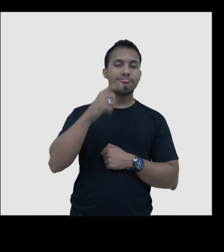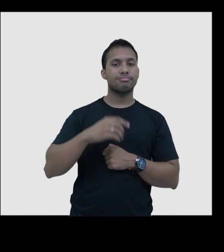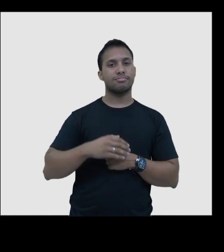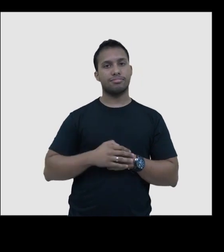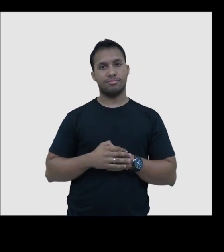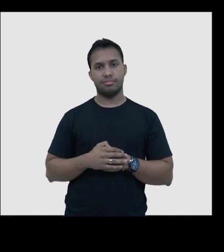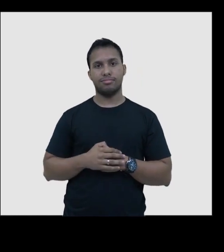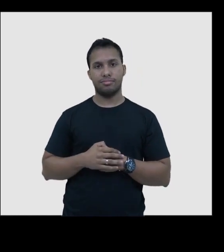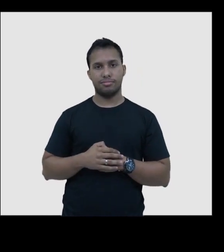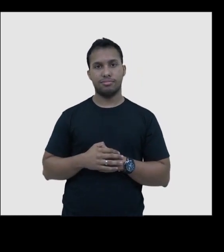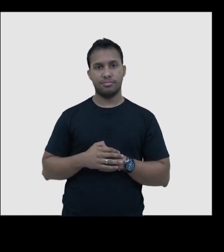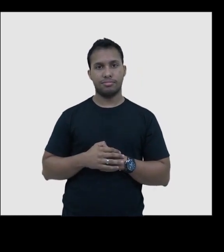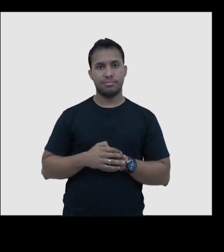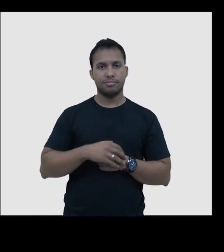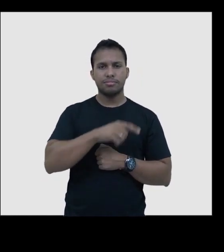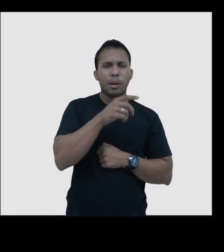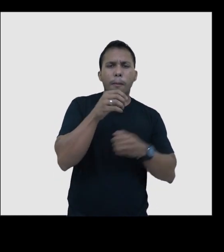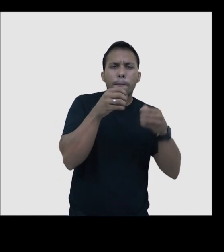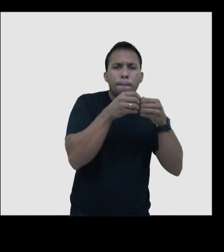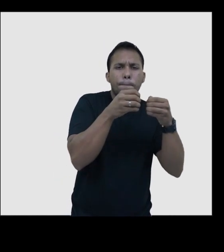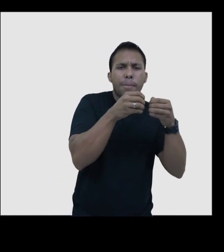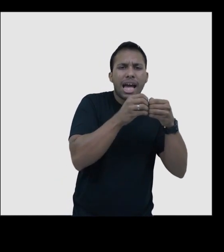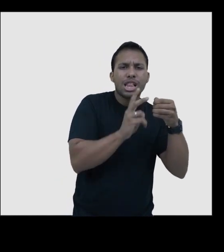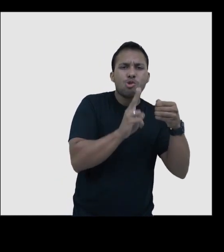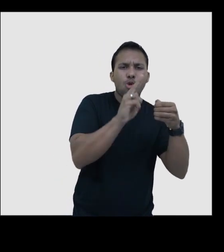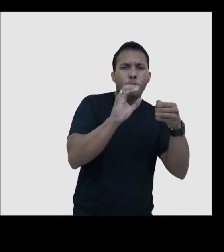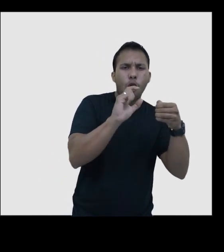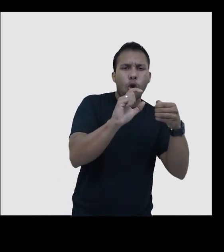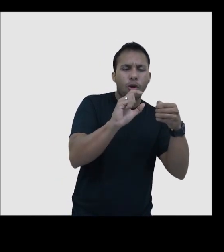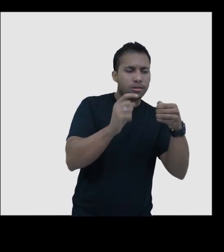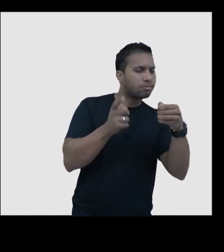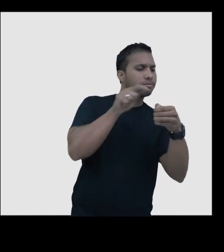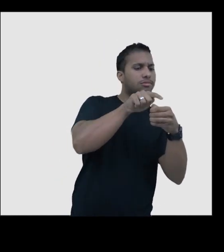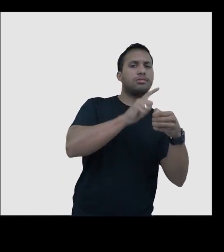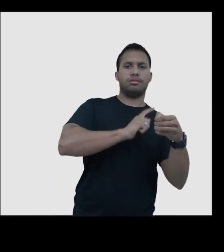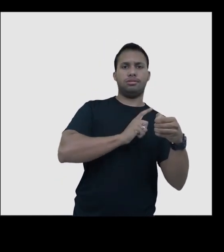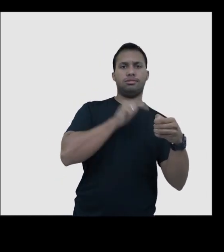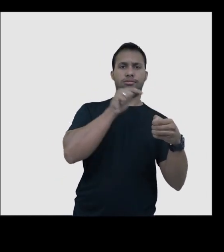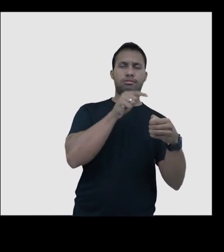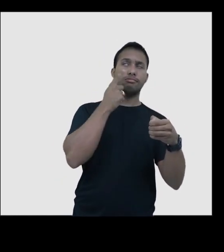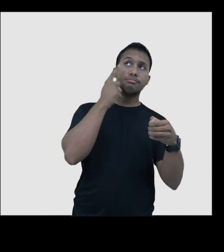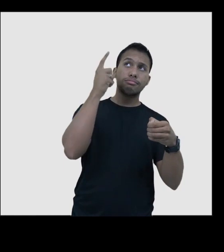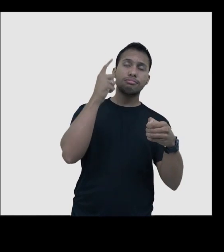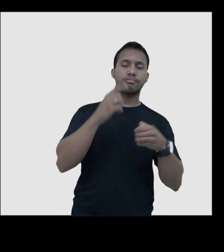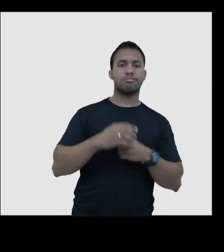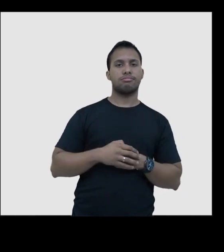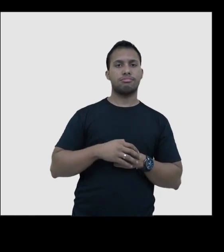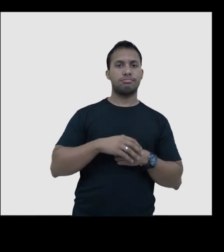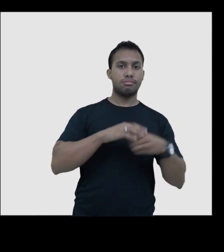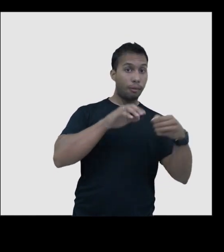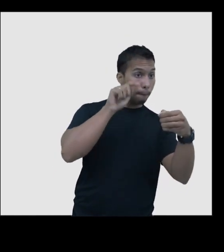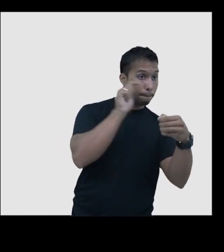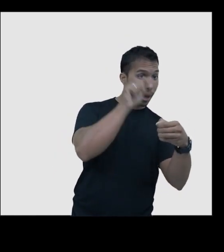Tool. Rage Stretch. Do lado aqui da ferramenta de corte. Vou pegar ela.